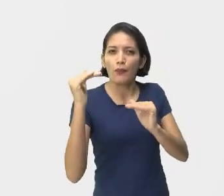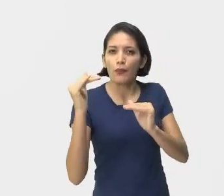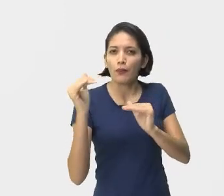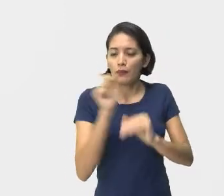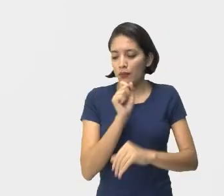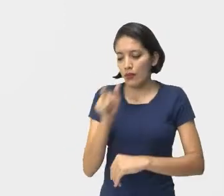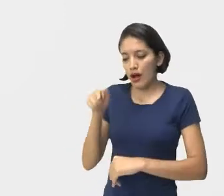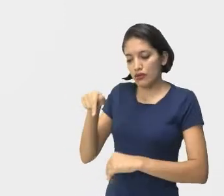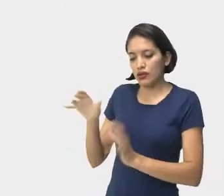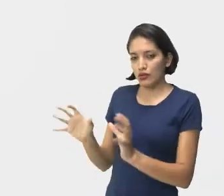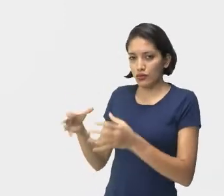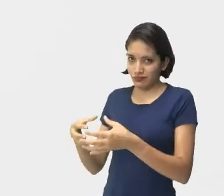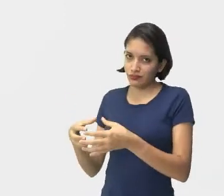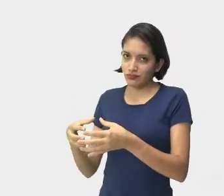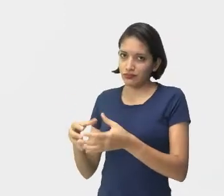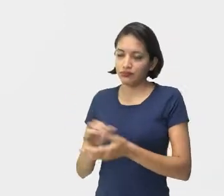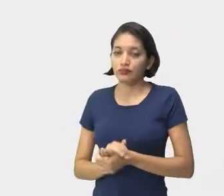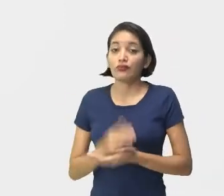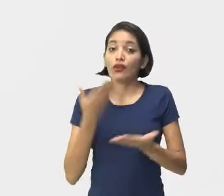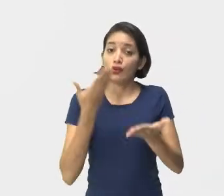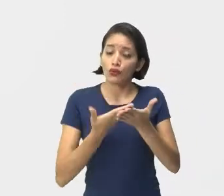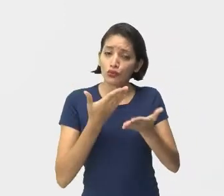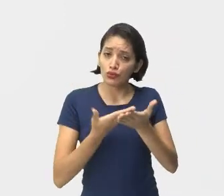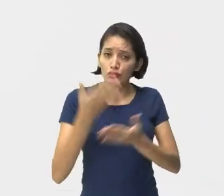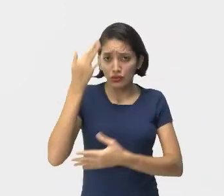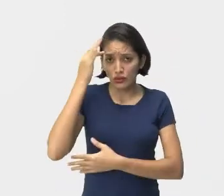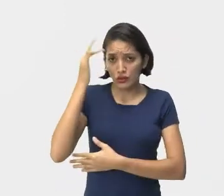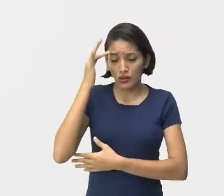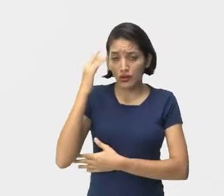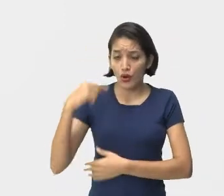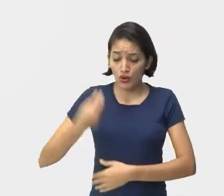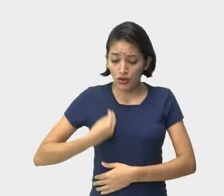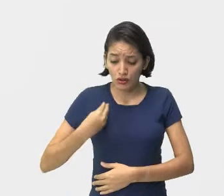estudamos em sociologia que nós vivemos num mundo, numa